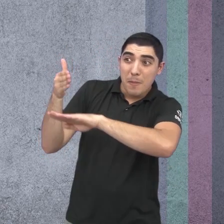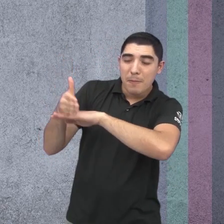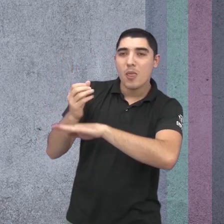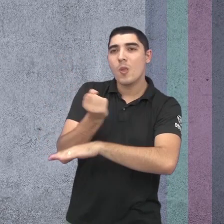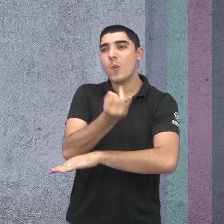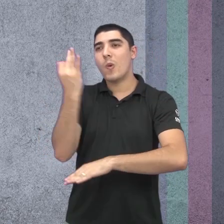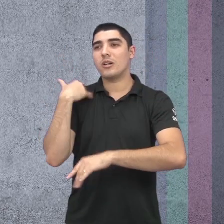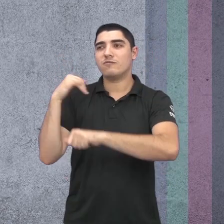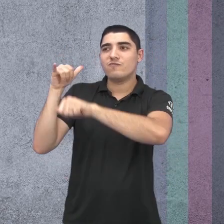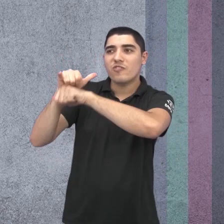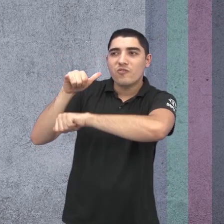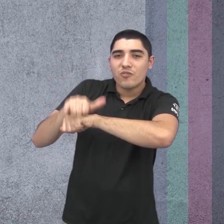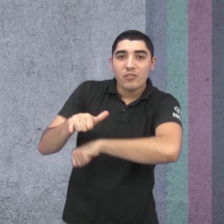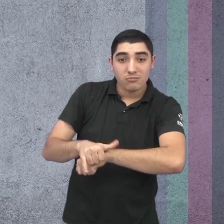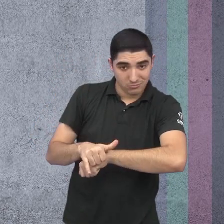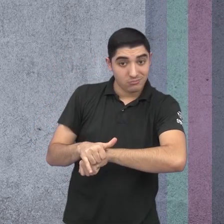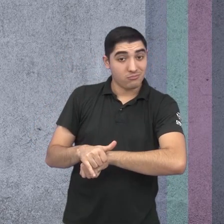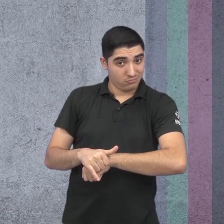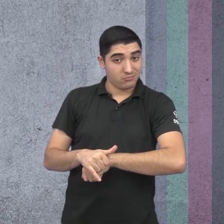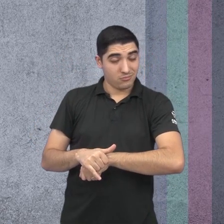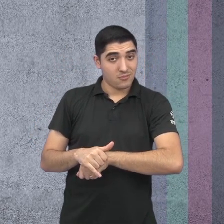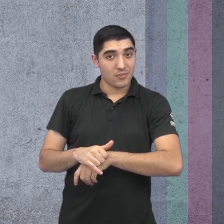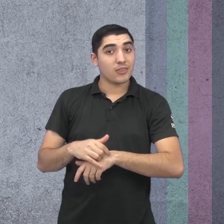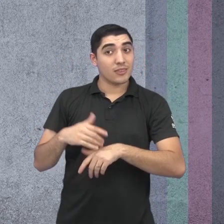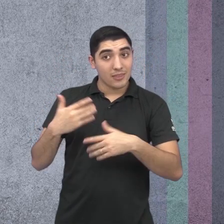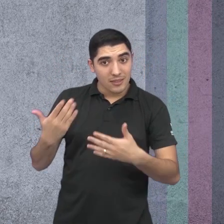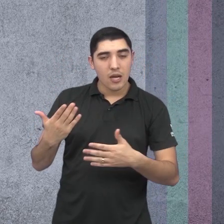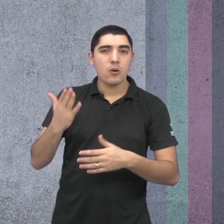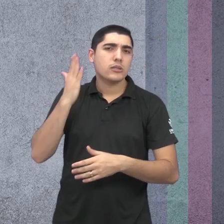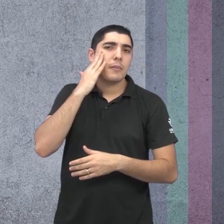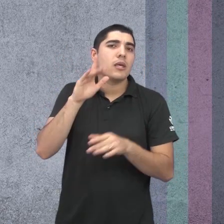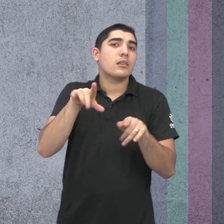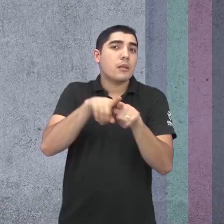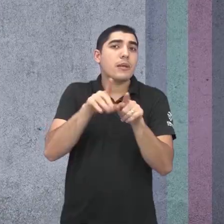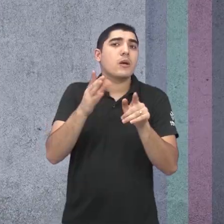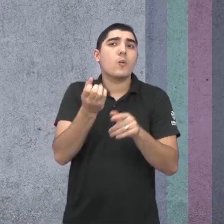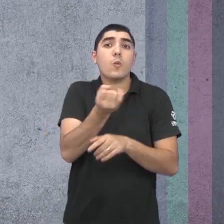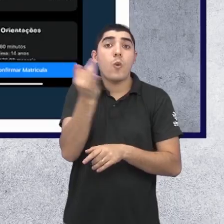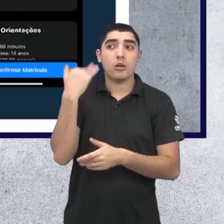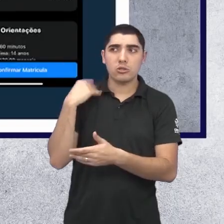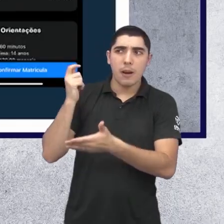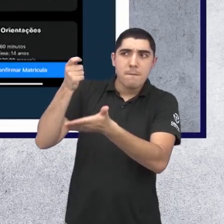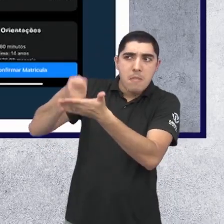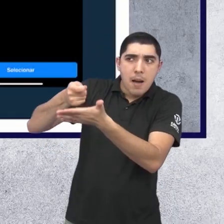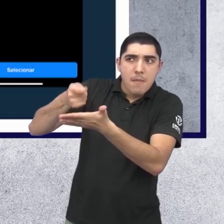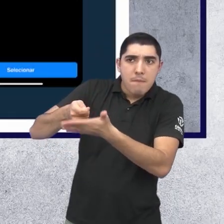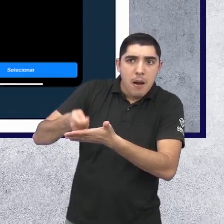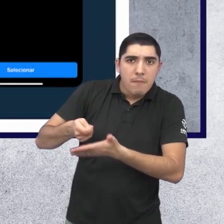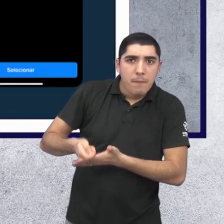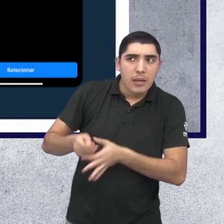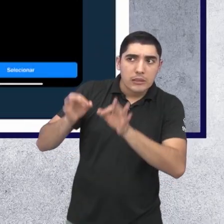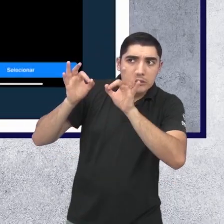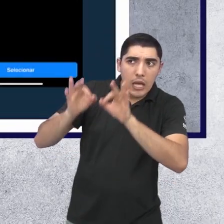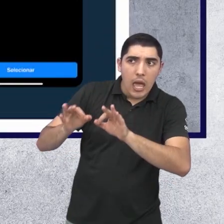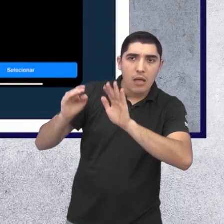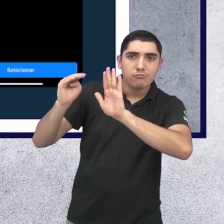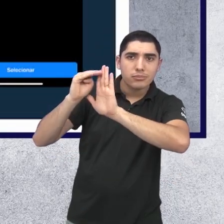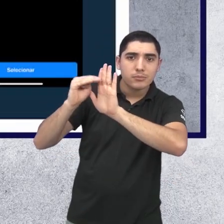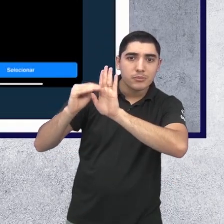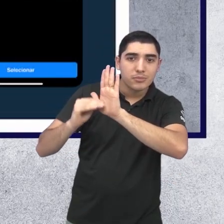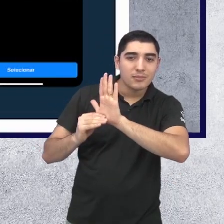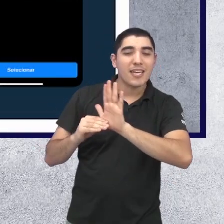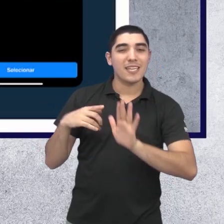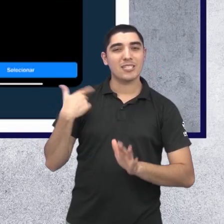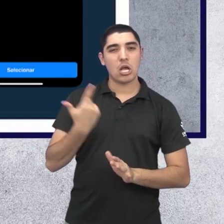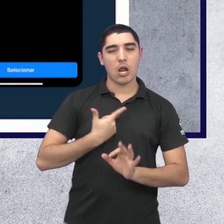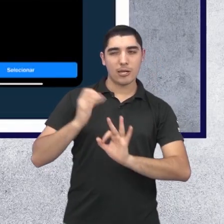que ela vê a parte financeira, como que, aí no caso, a gente optou por simplificar muito a